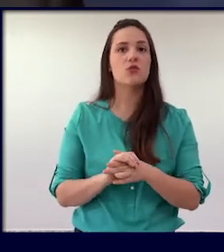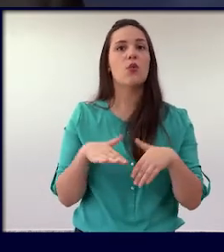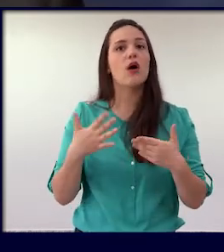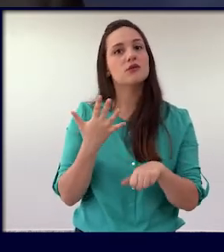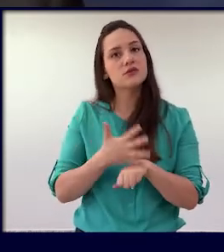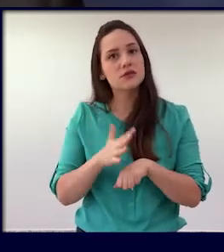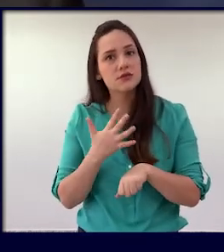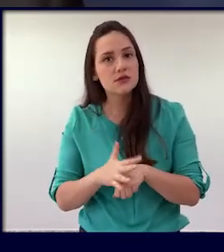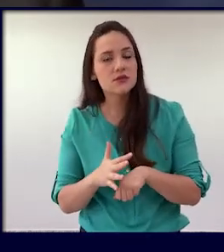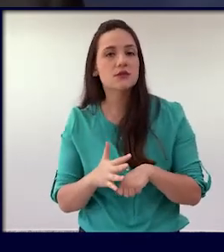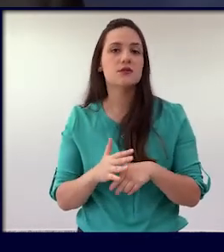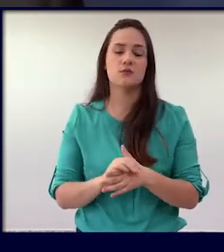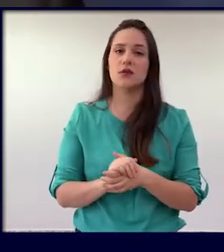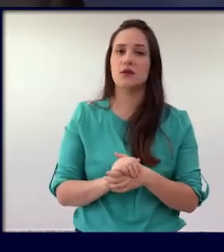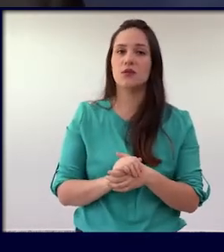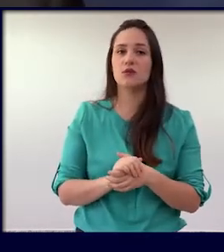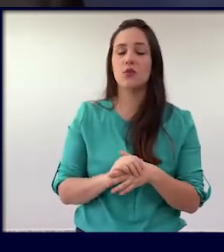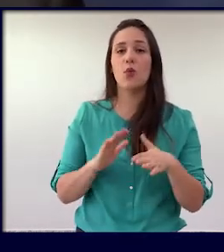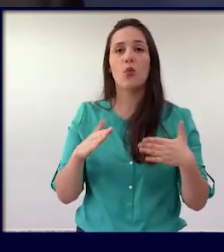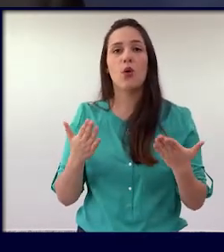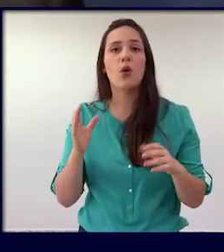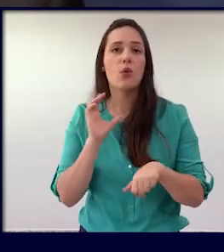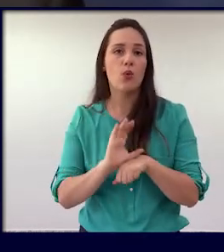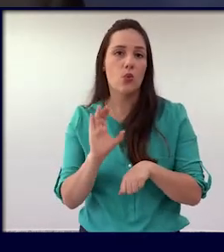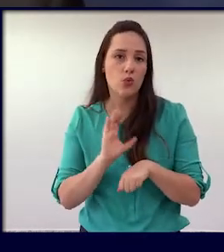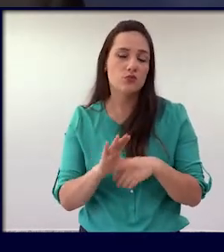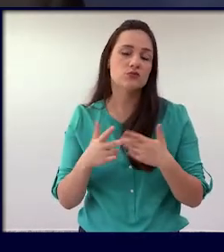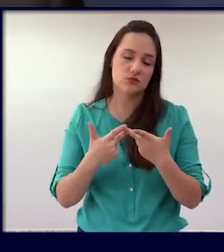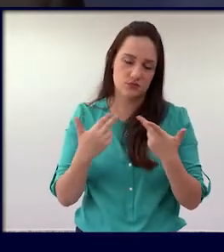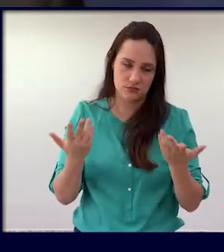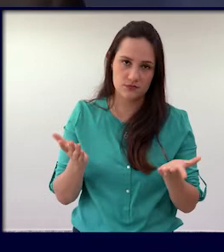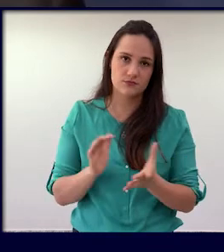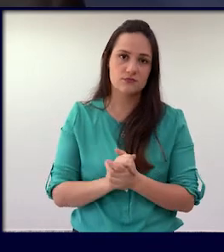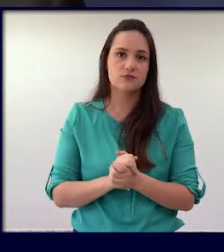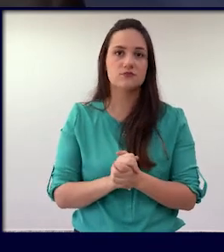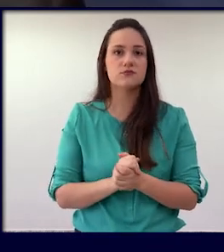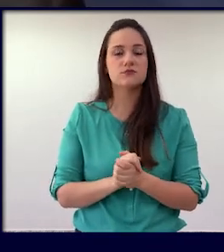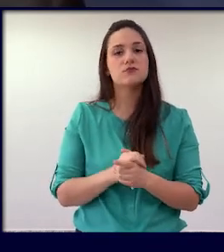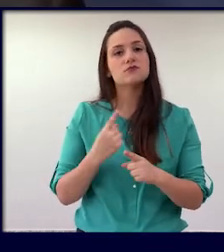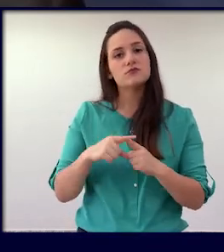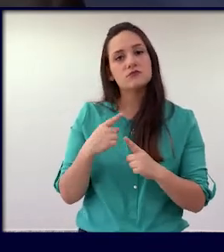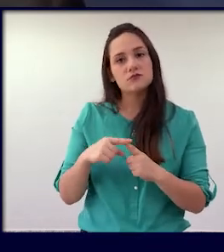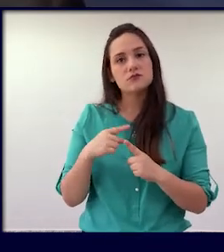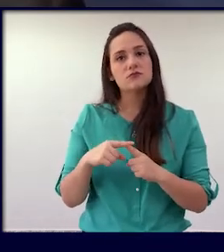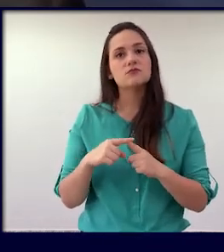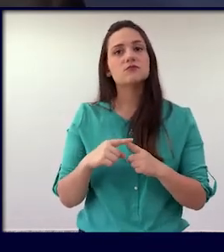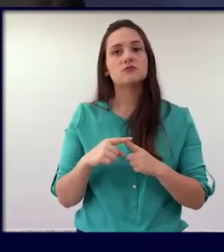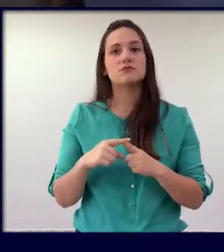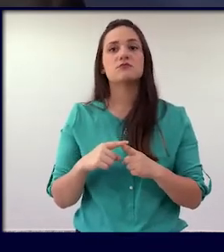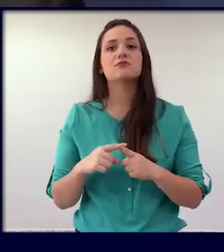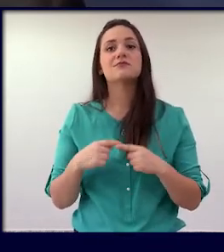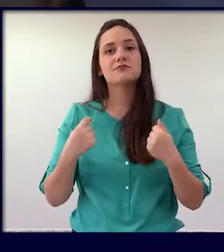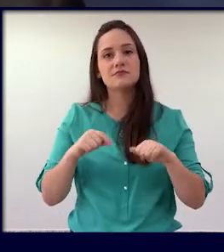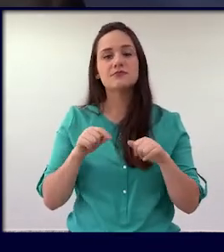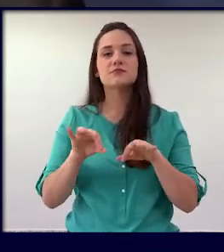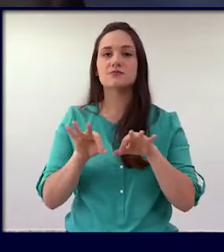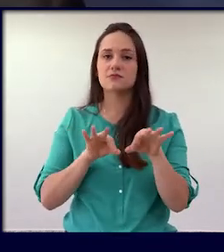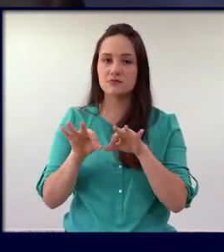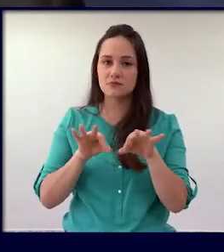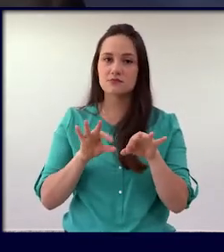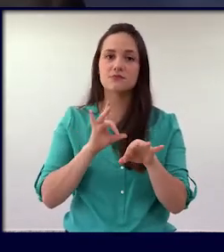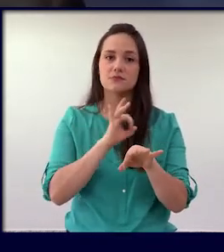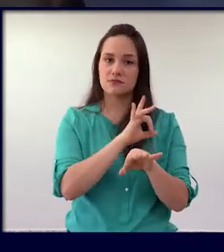o seu treinamento, a sua capacitação vai ser tal dia, tal horário, em tal plataforma, né? Porque vai depender